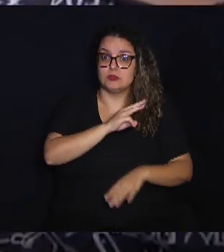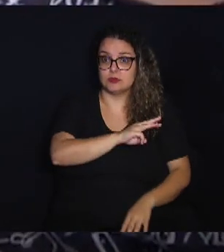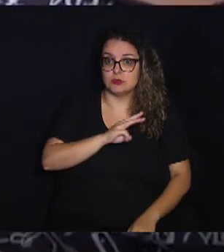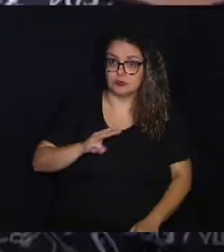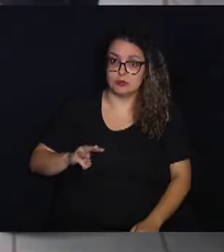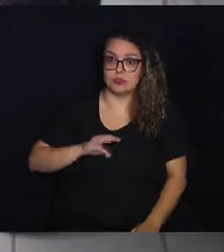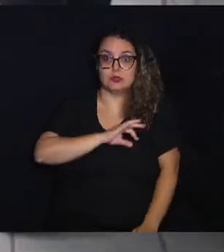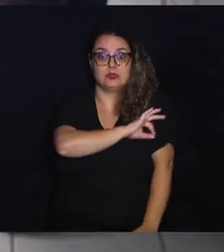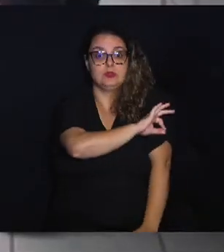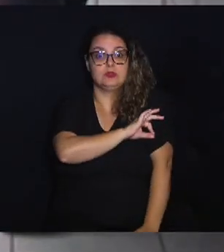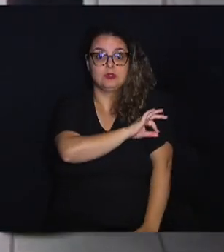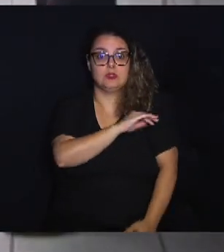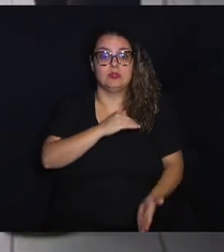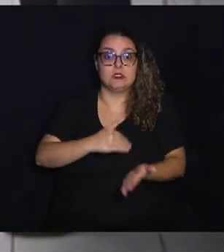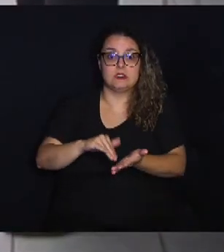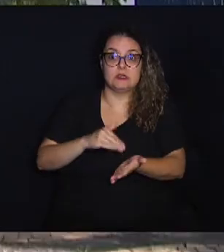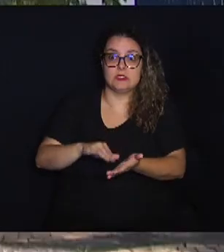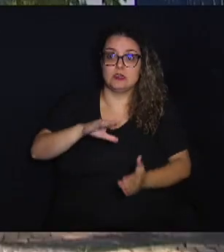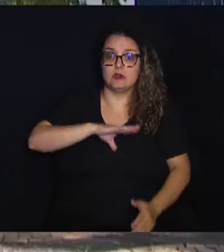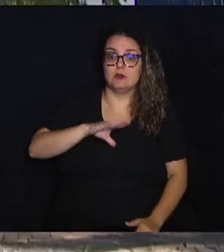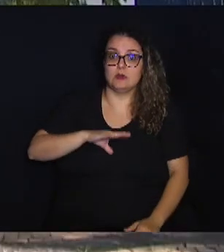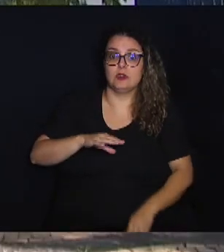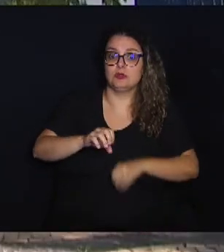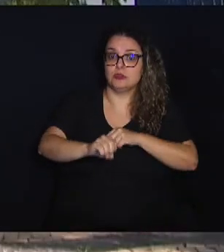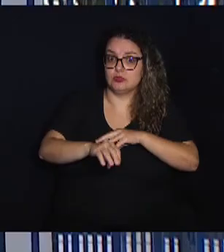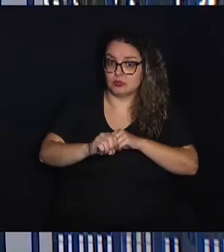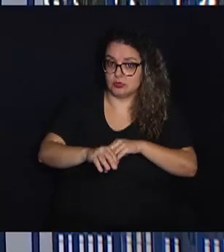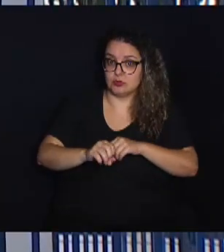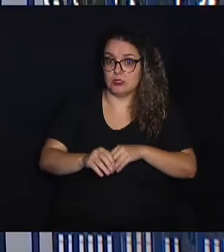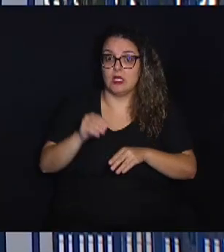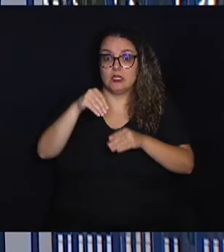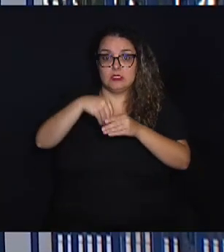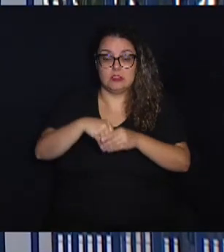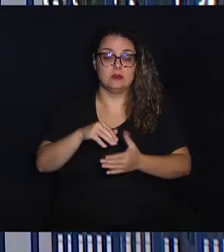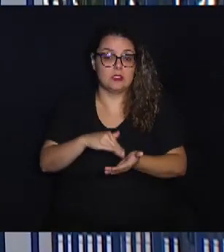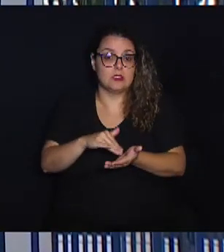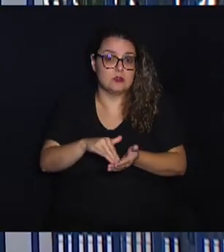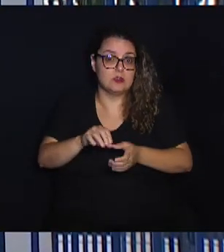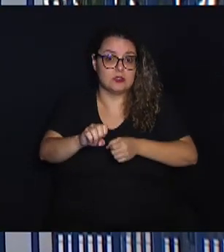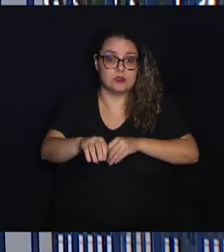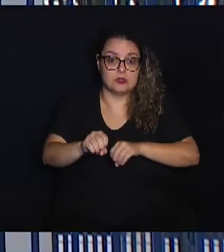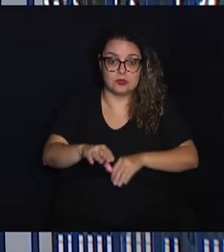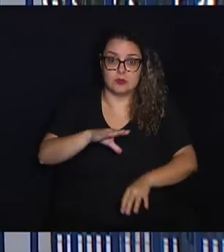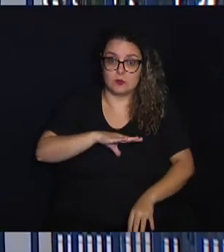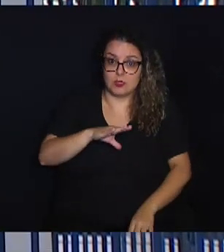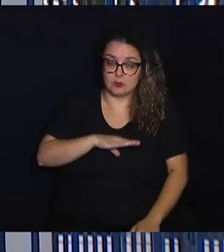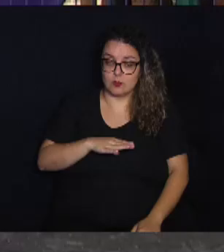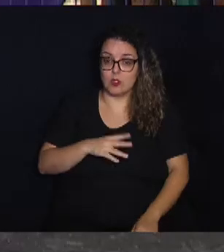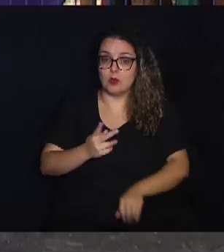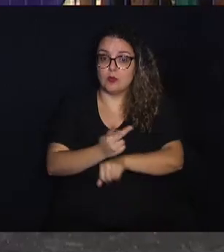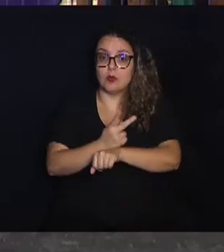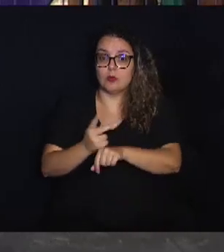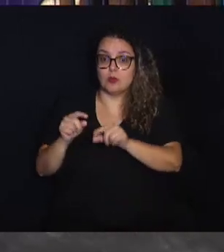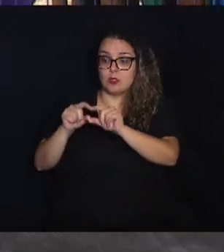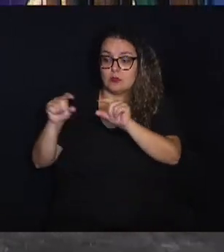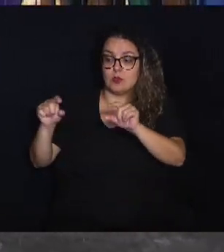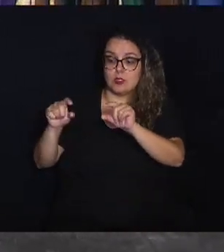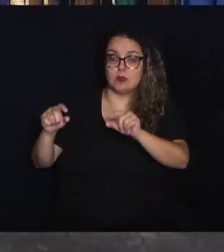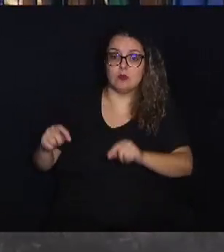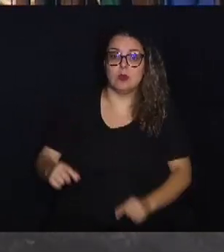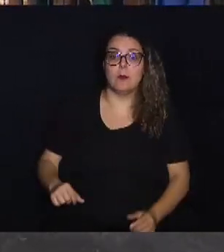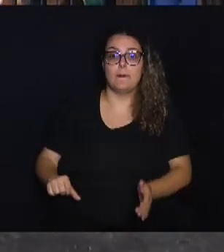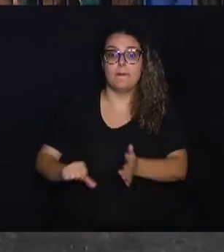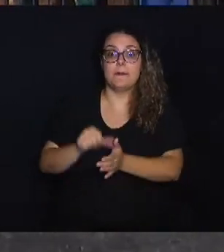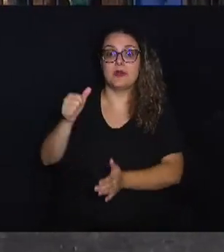prefeitura, Secretaria Municipal de Educação. Dentro da Secretaria Municipal de Educação, procura a bandeira do projeto Primeira